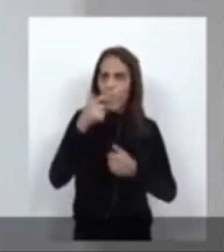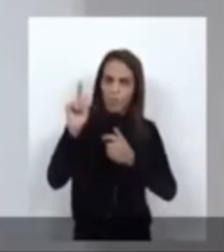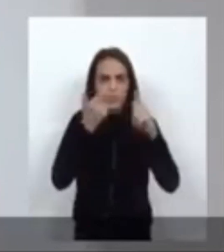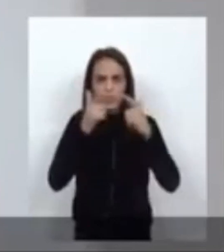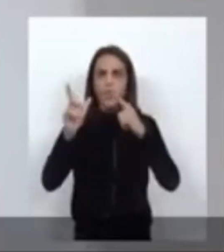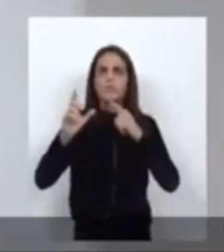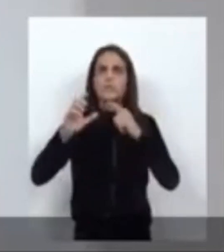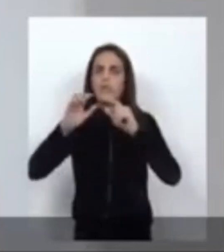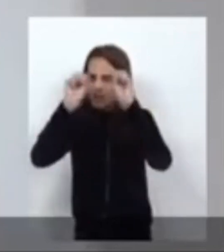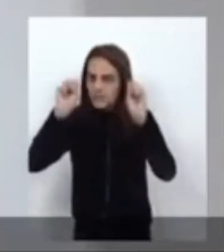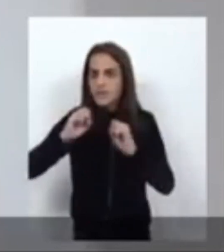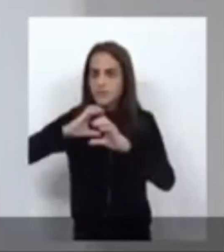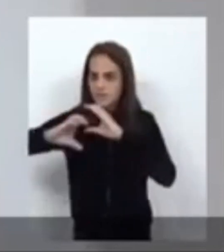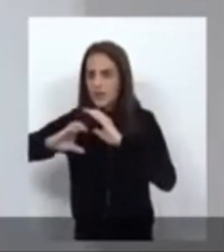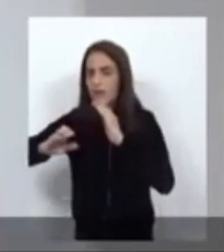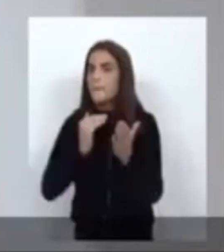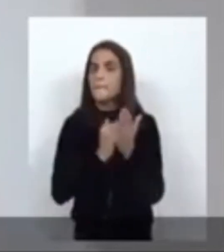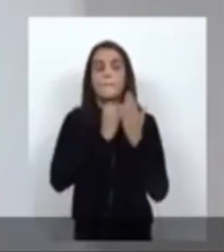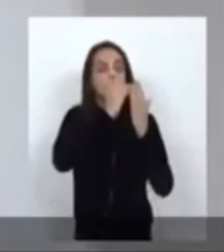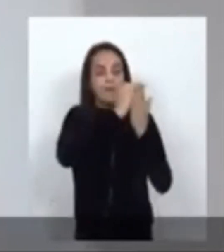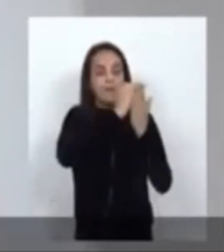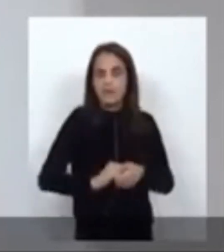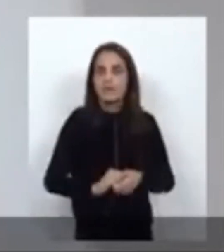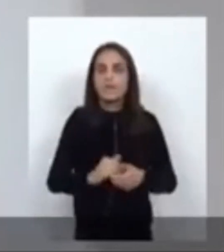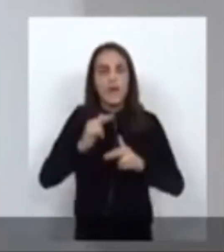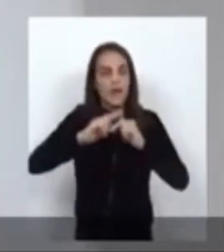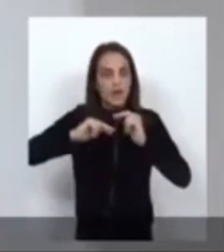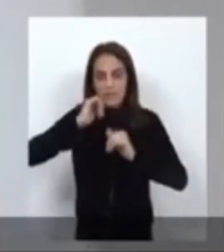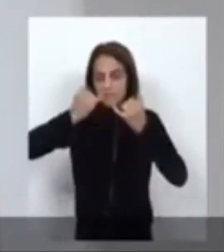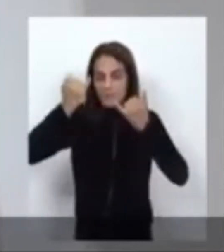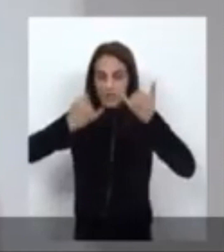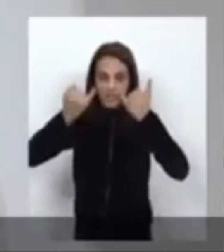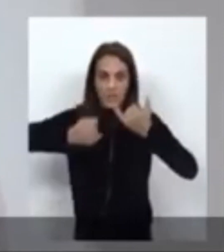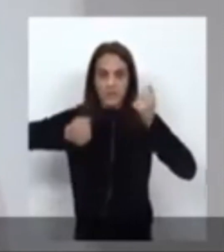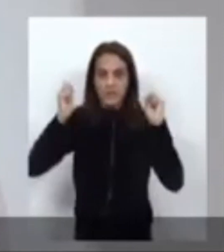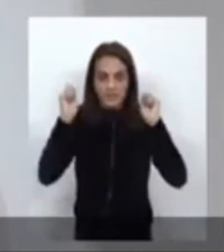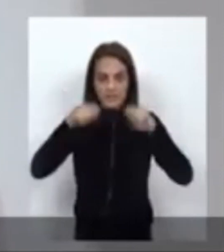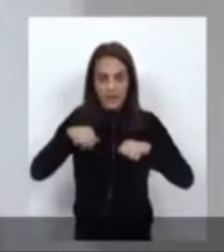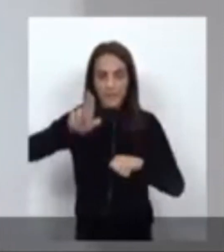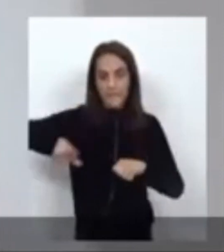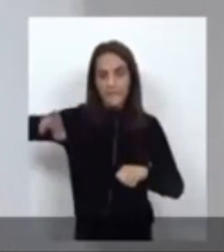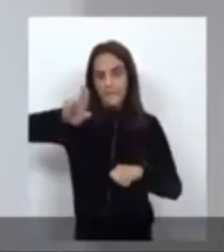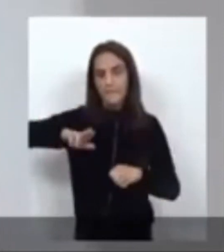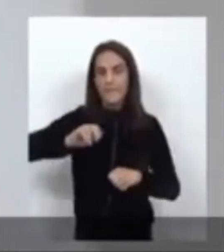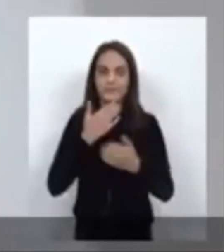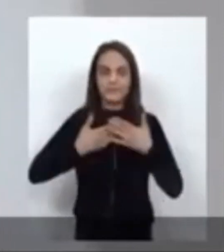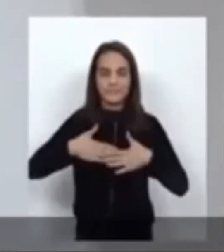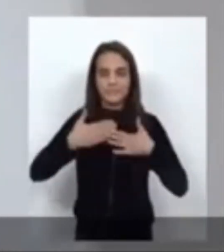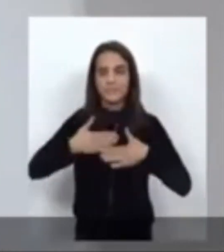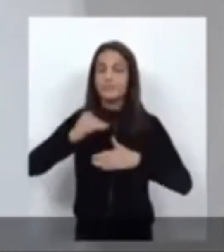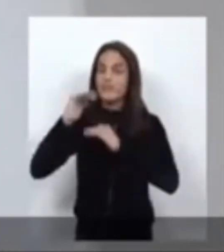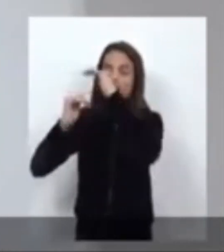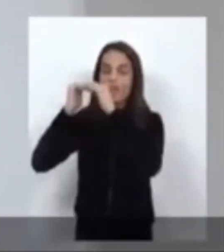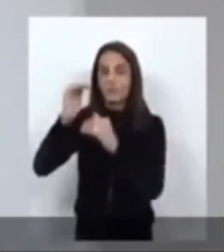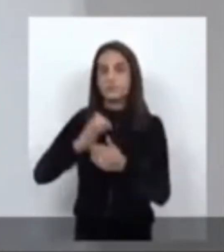sim, muni-los aí do maior número de instrumentos e informações para execução aí bastante tranquila desse processo.